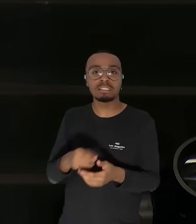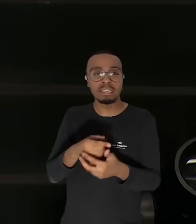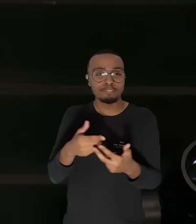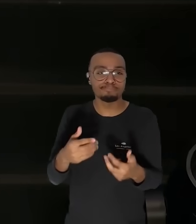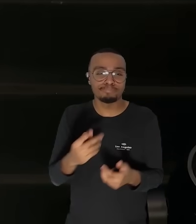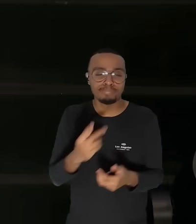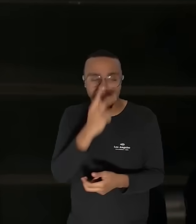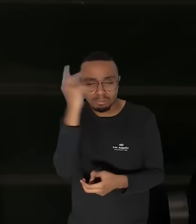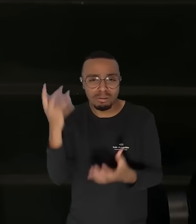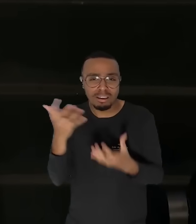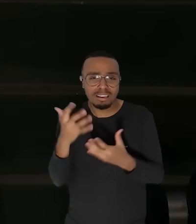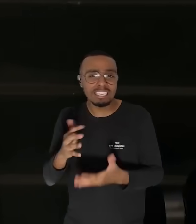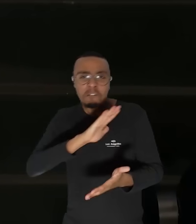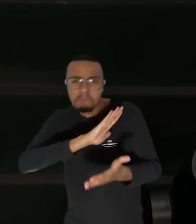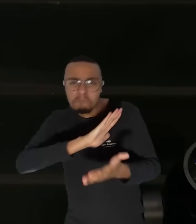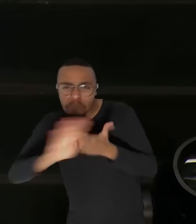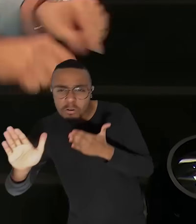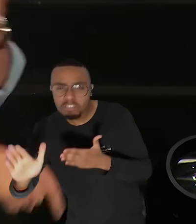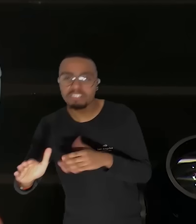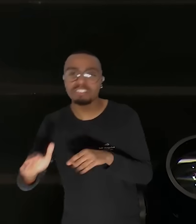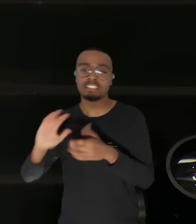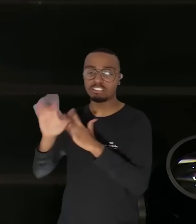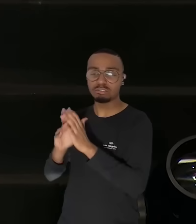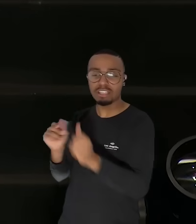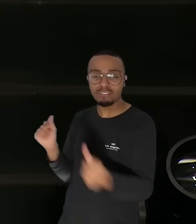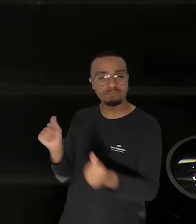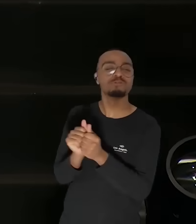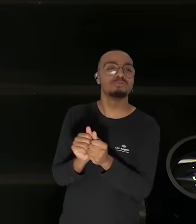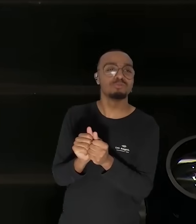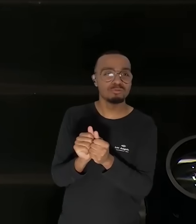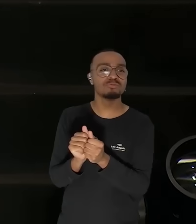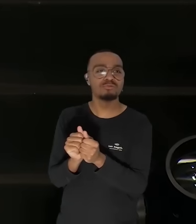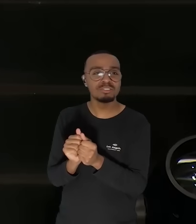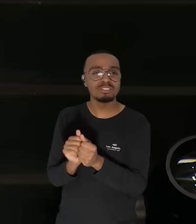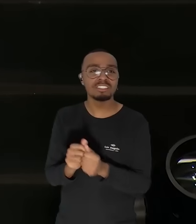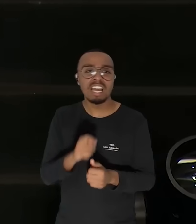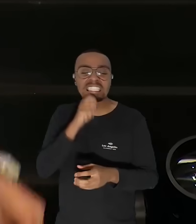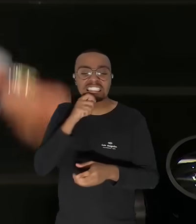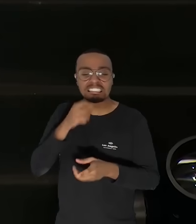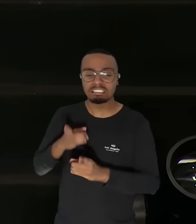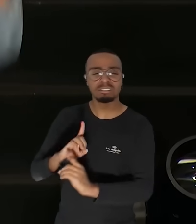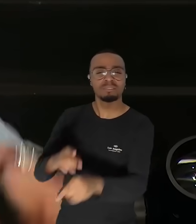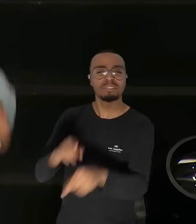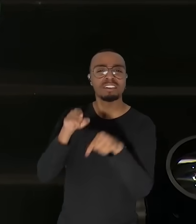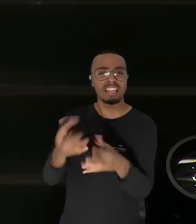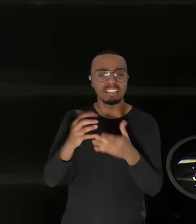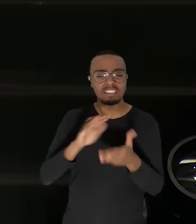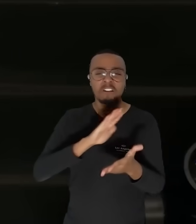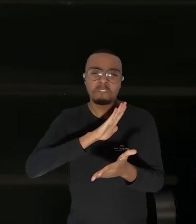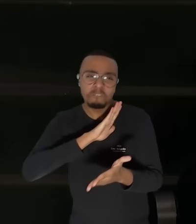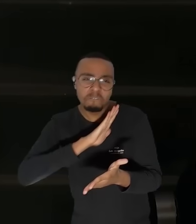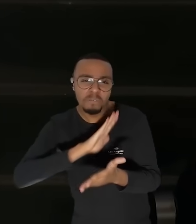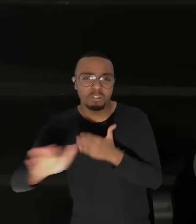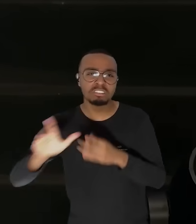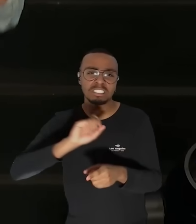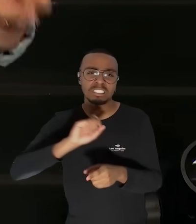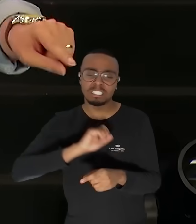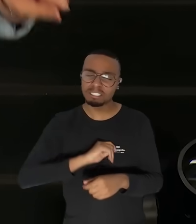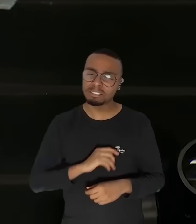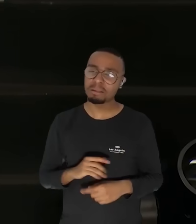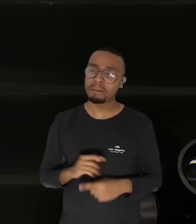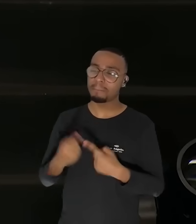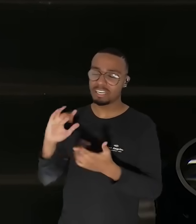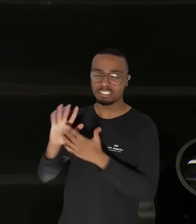fugir. Jesus estava naquilo que eles estavam querendo fugir. Jesus estava naquilo que eles estavam querendo fugir. Jesus